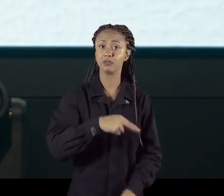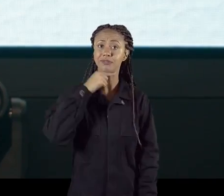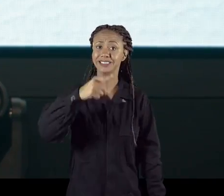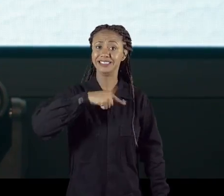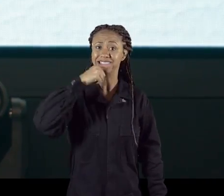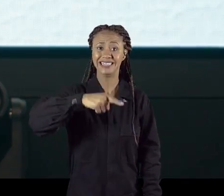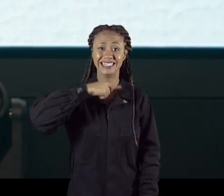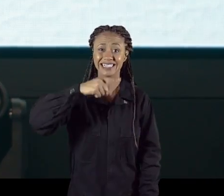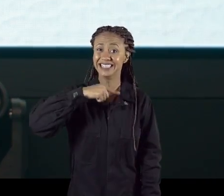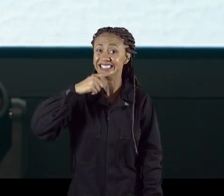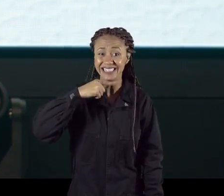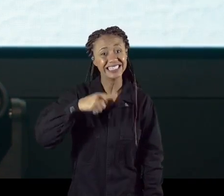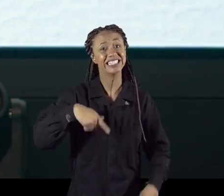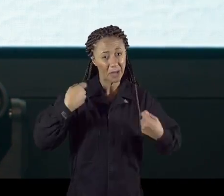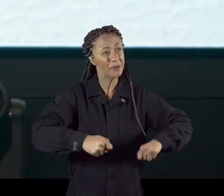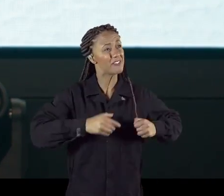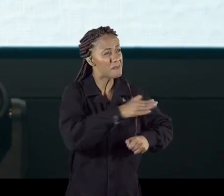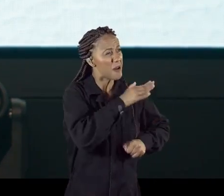Jesus